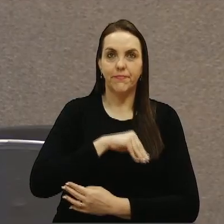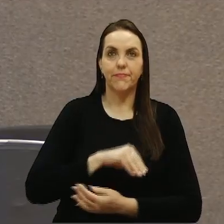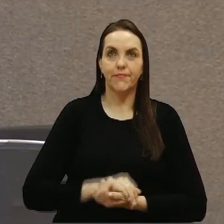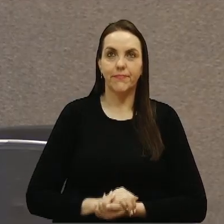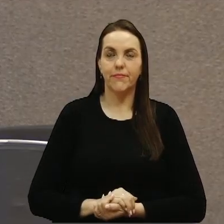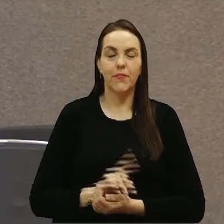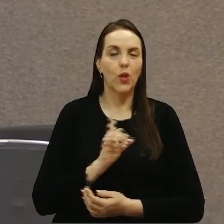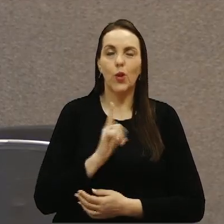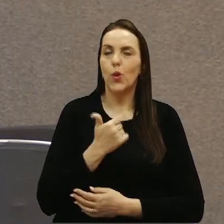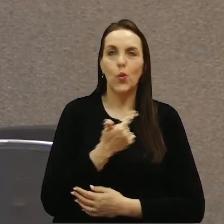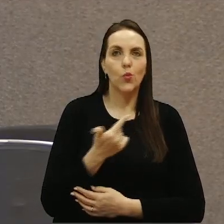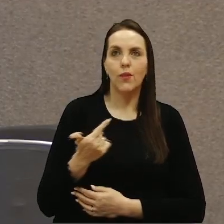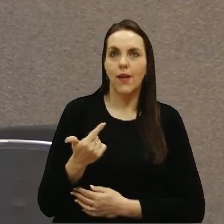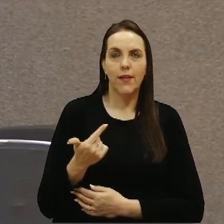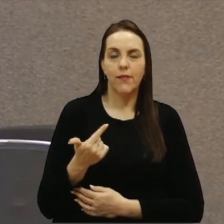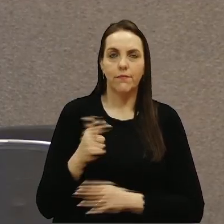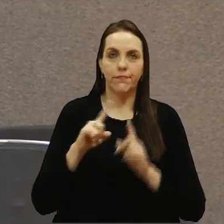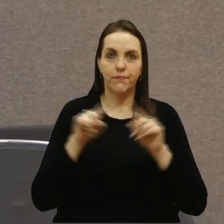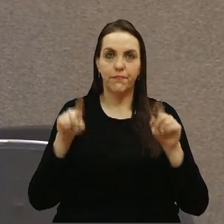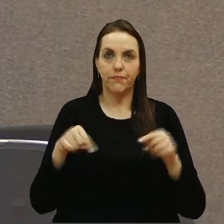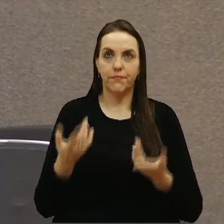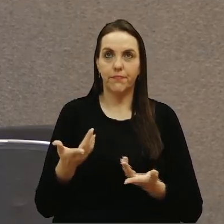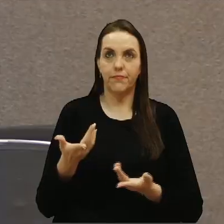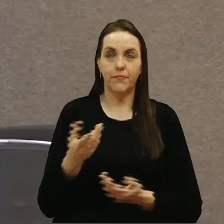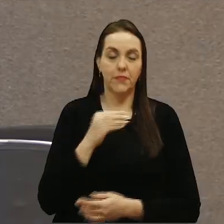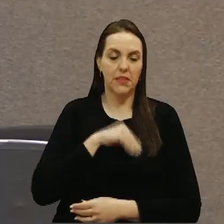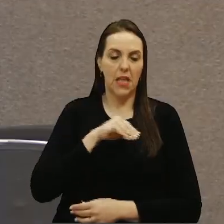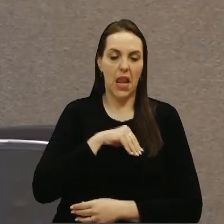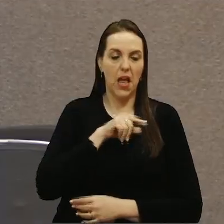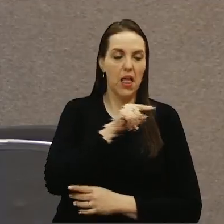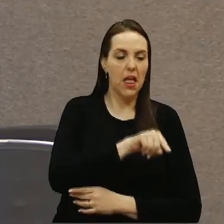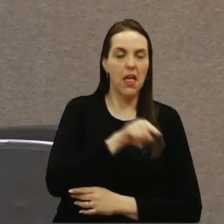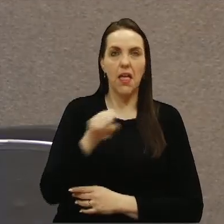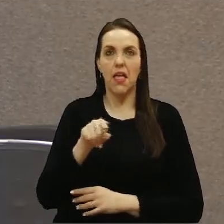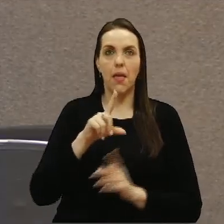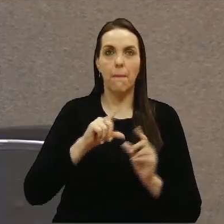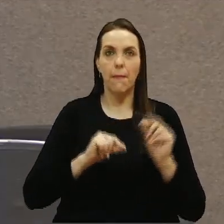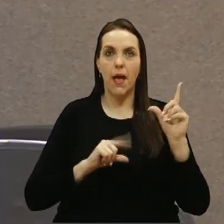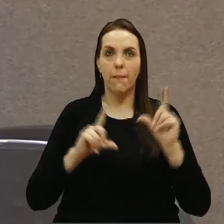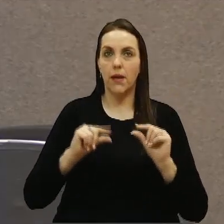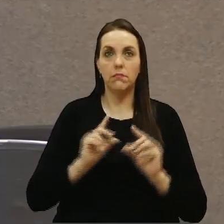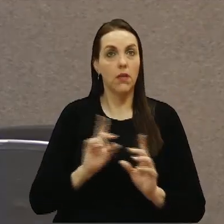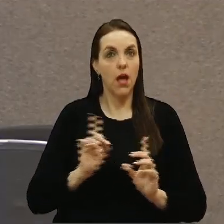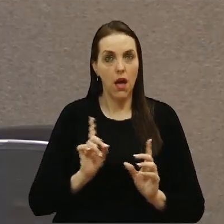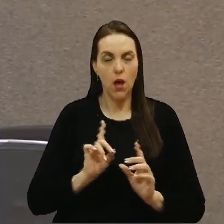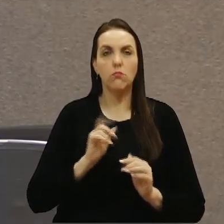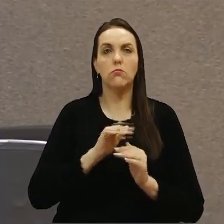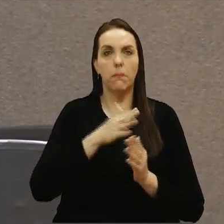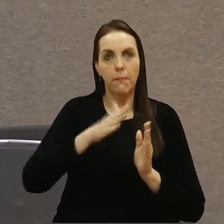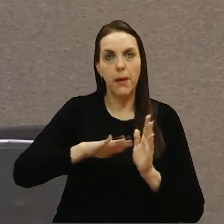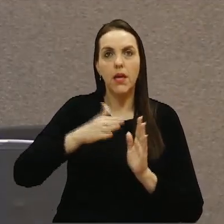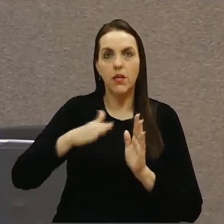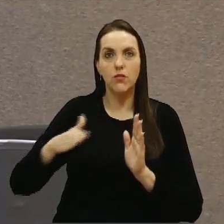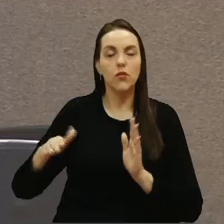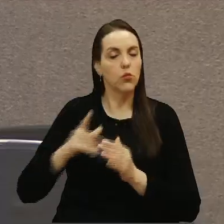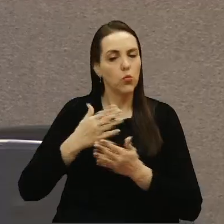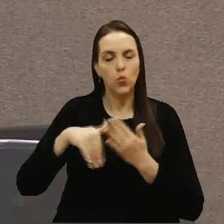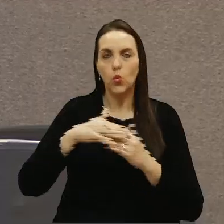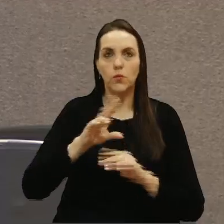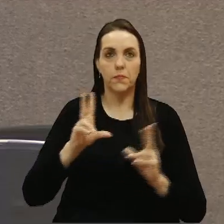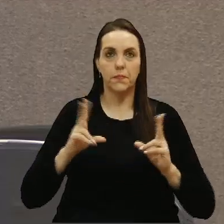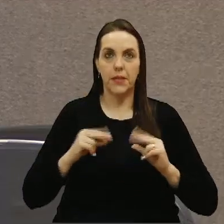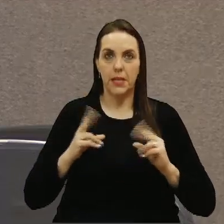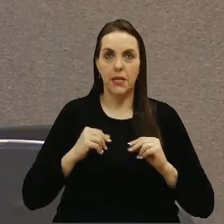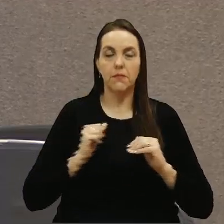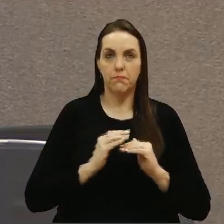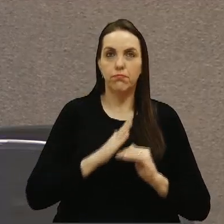Não existe funcionário que ganha um valor X e outro, todos ganham uma média e vão ganhando conforme, né, o merecimento. É